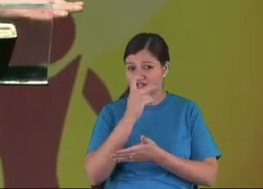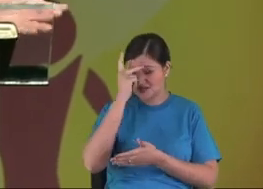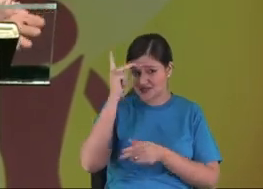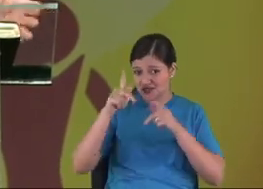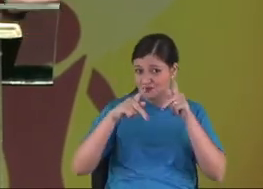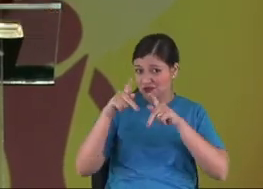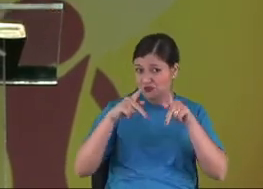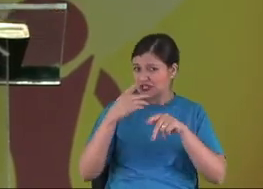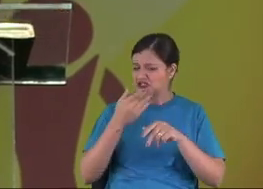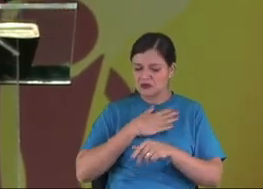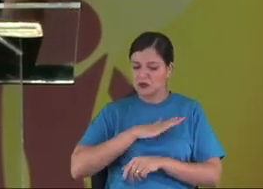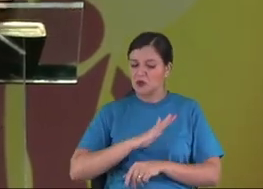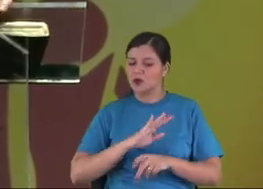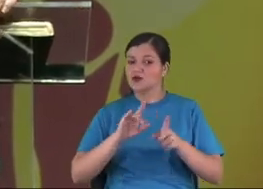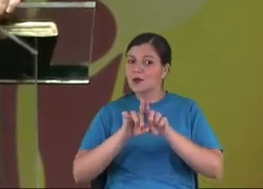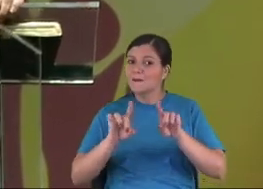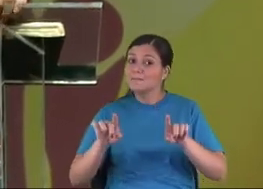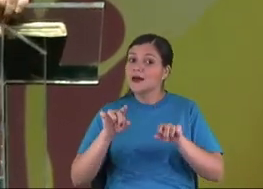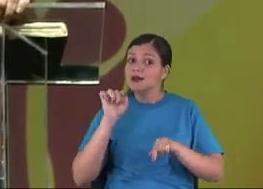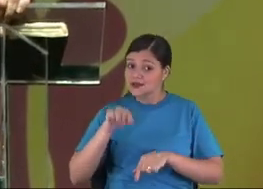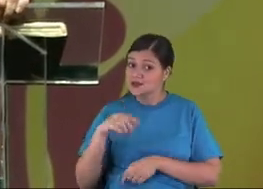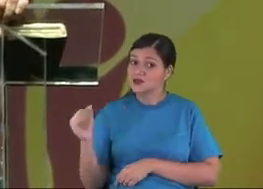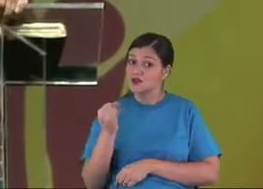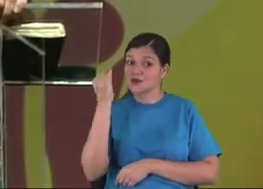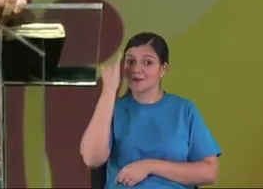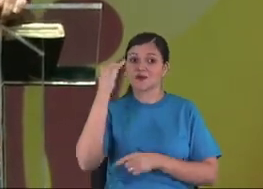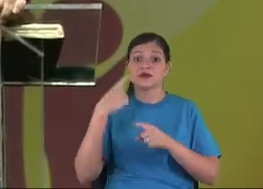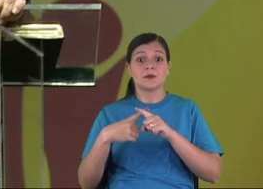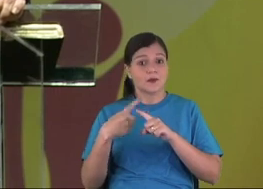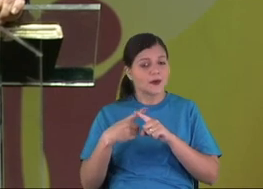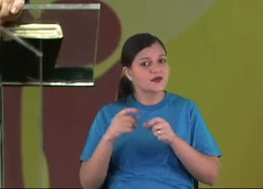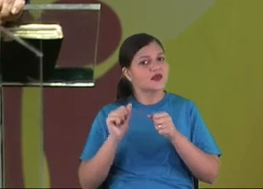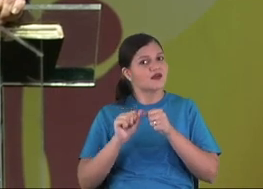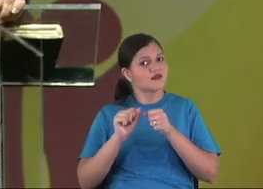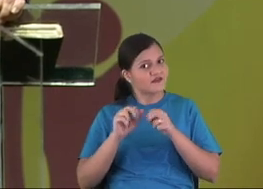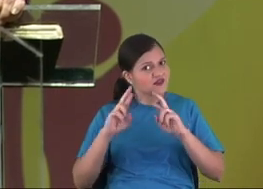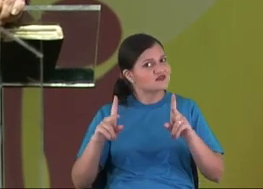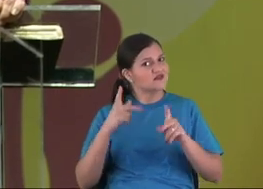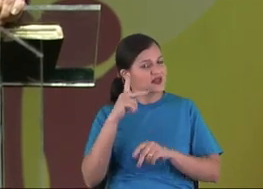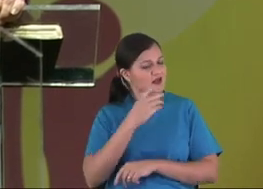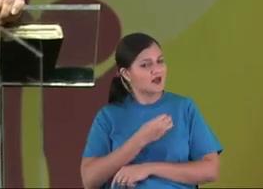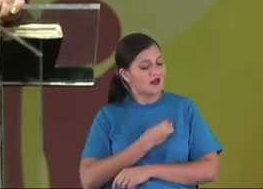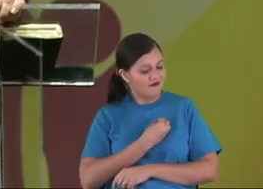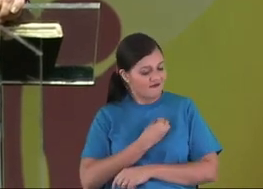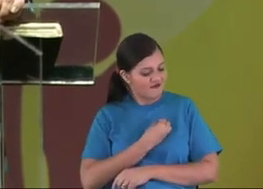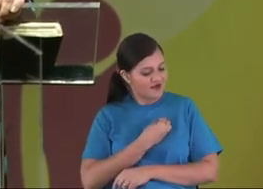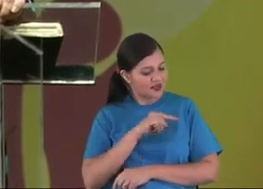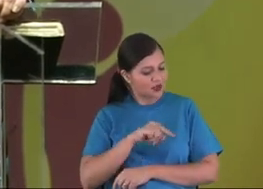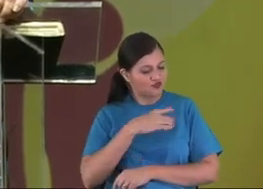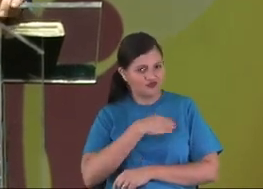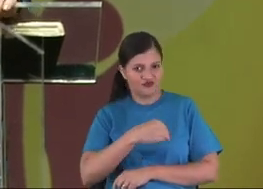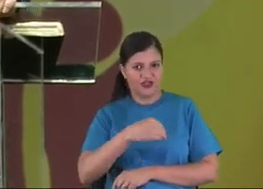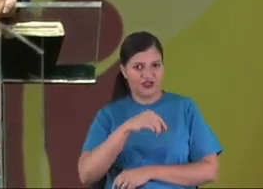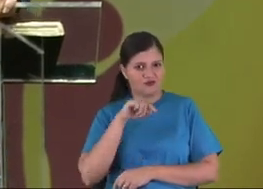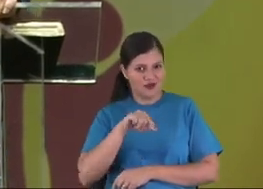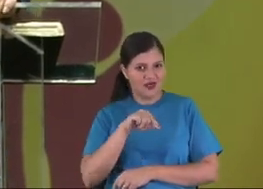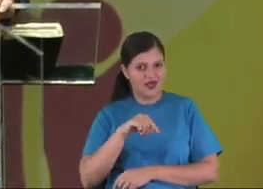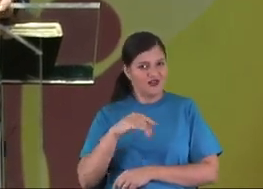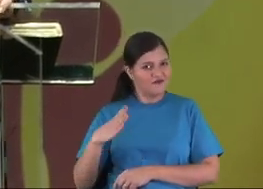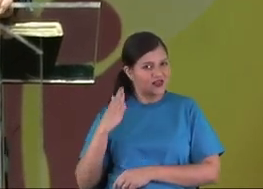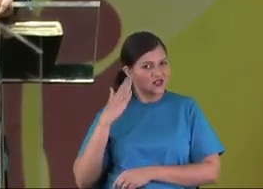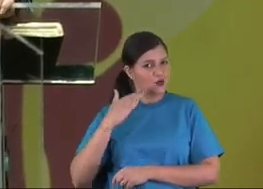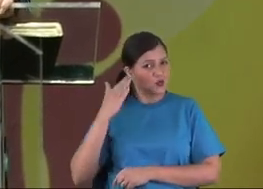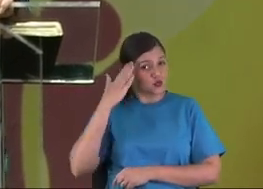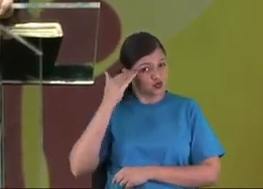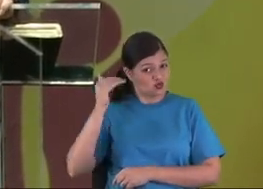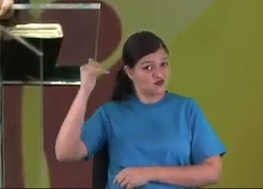maioria quer isso aí, vê isso aqui. Por quê? Porque isso vai fazer uma diferença no seu filho. O seu filho vai ser um sucesso na escola, o seu filho vai ser um sucesso na